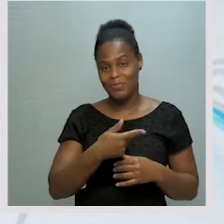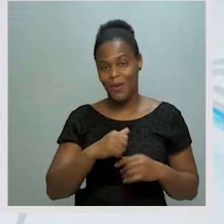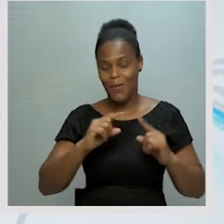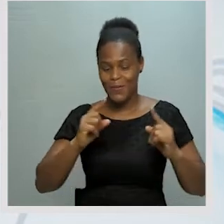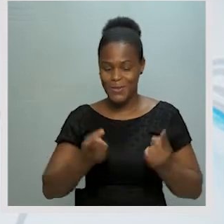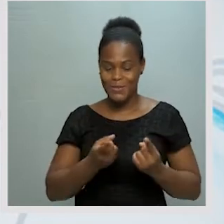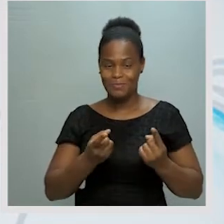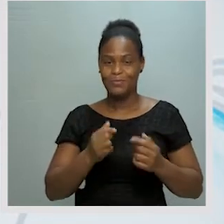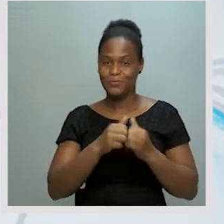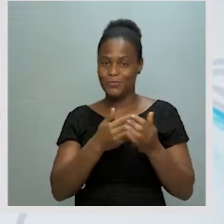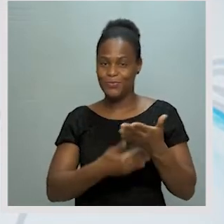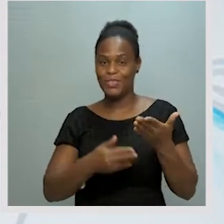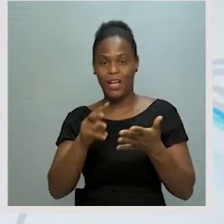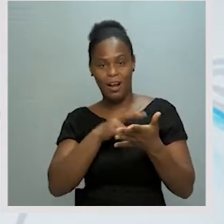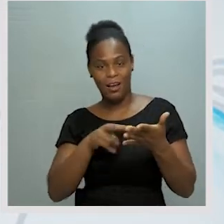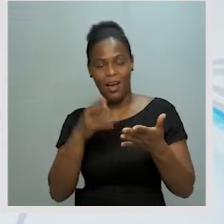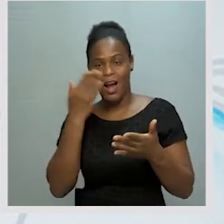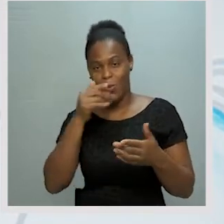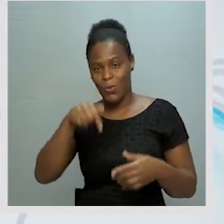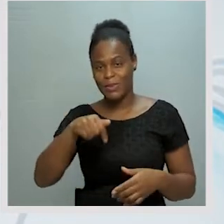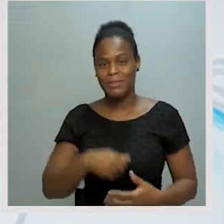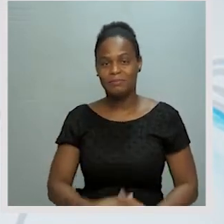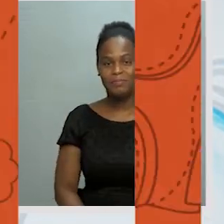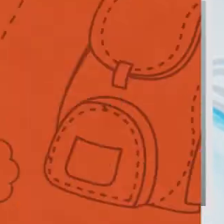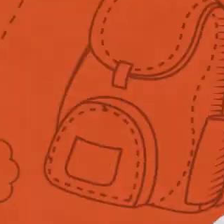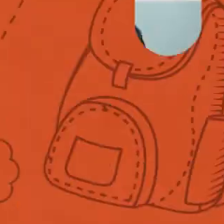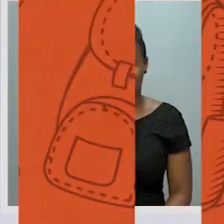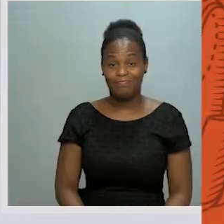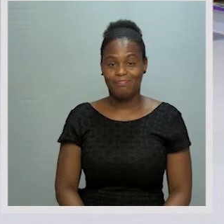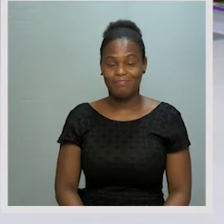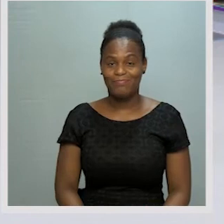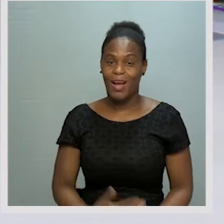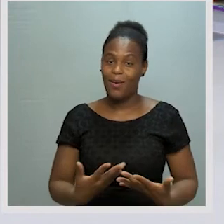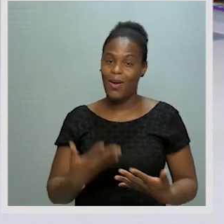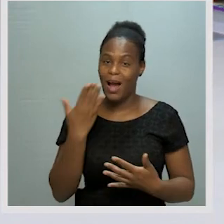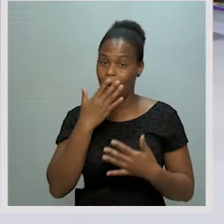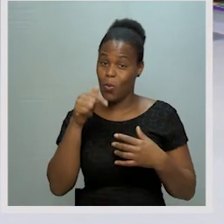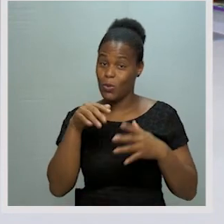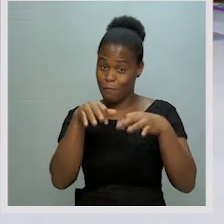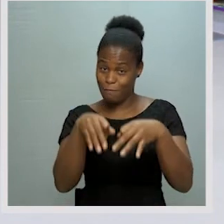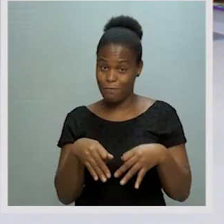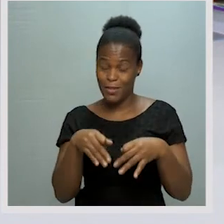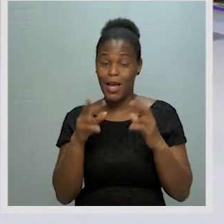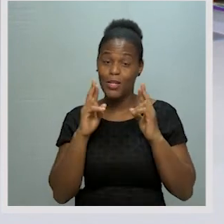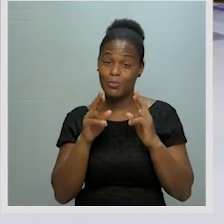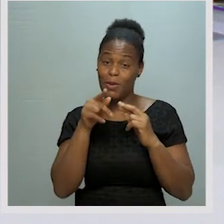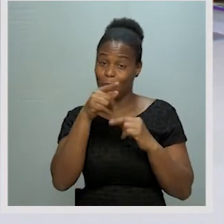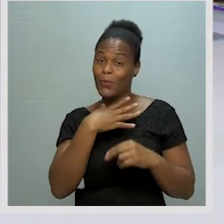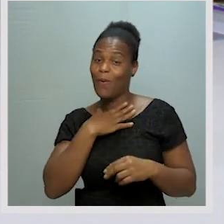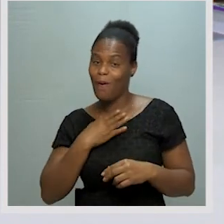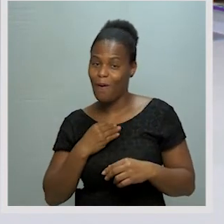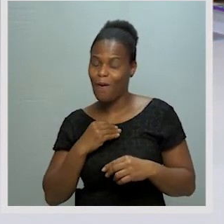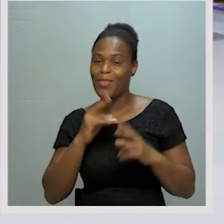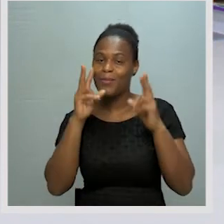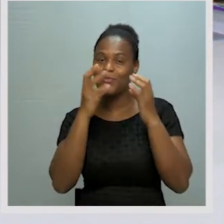nossa síntese, a nossa ficha de leitura da nossa aula de hoje. Estamos a terminar a nossa aula de hoje. Espero que tenham gostado